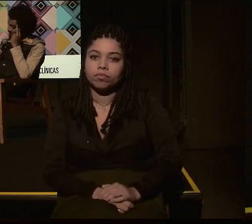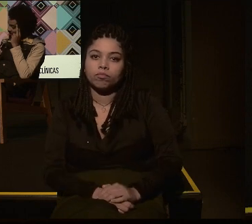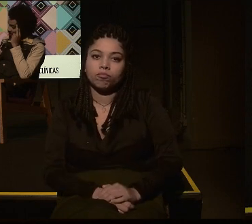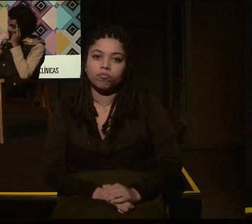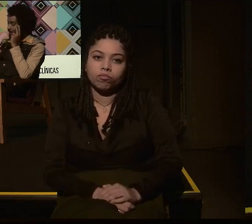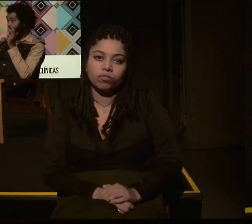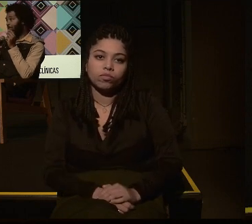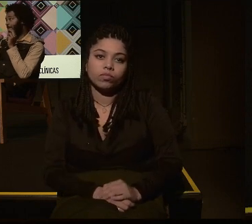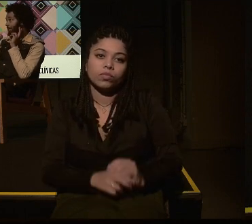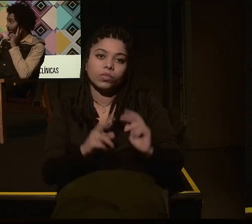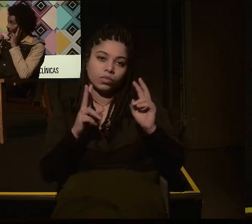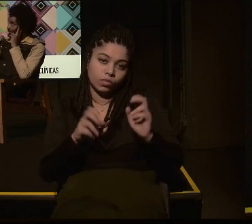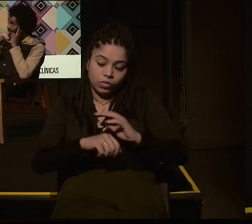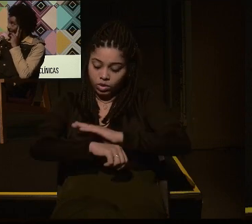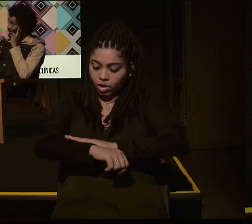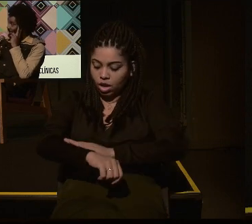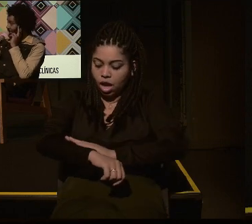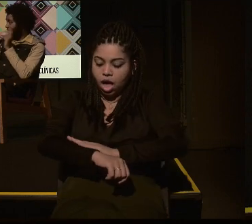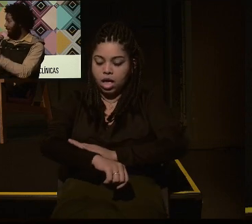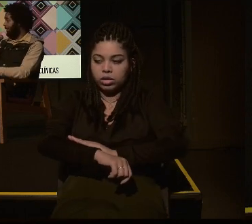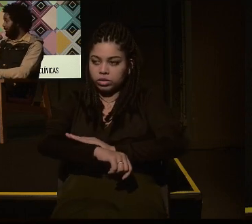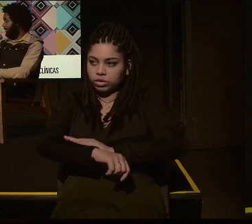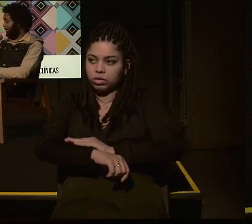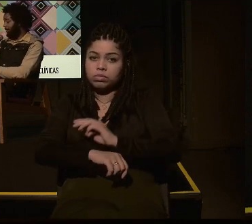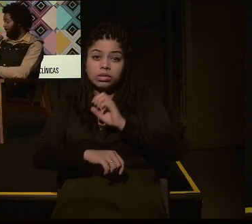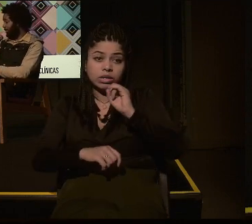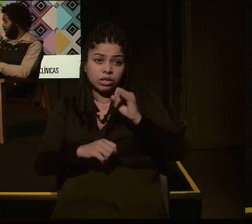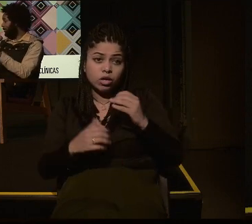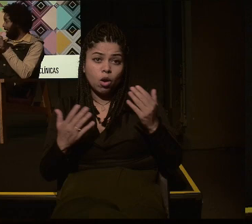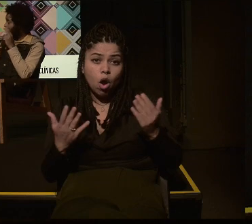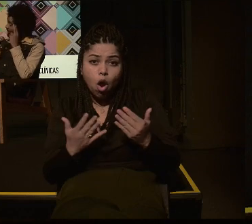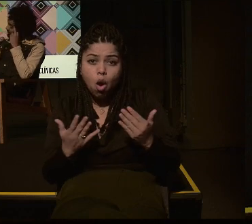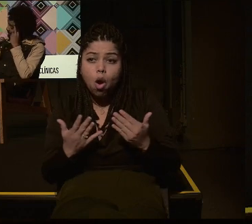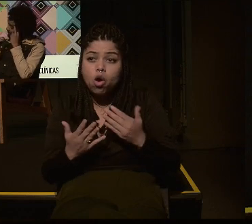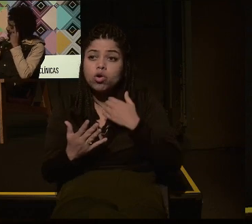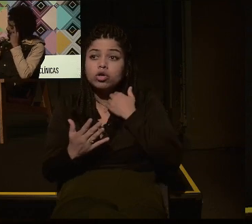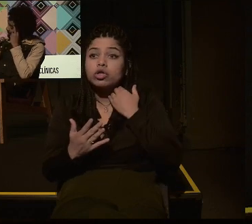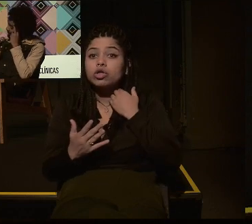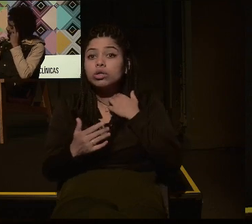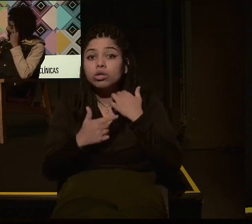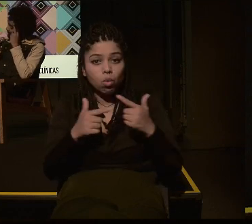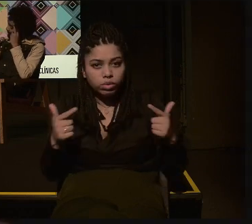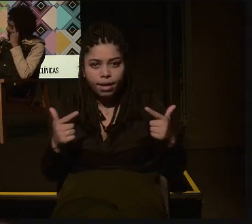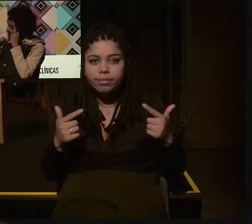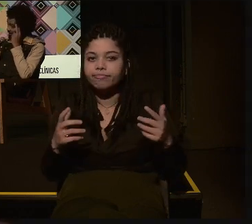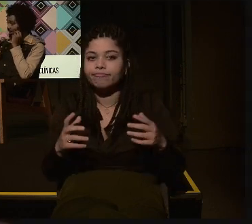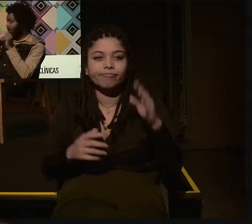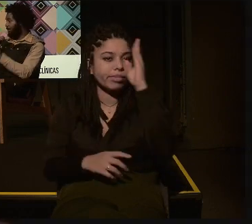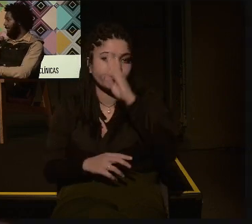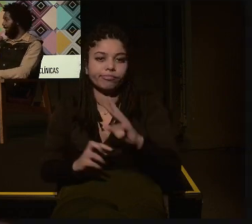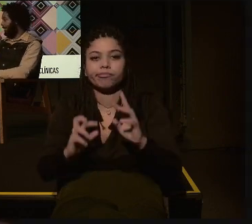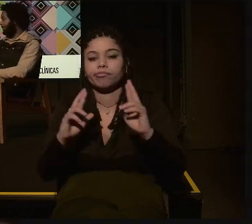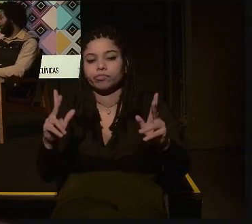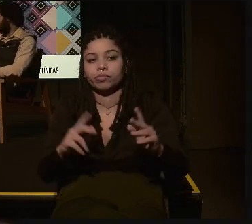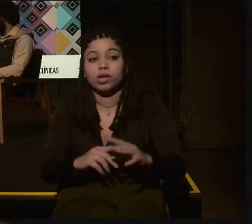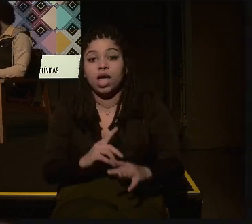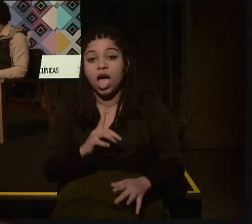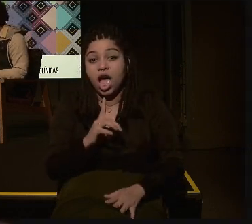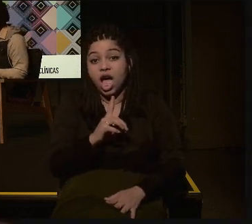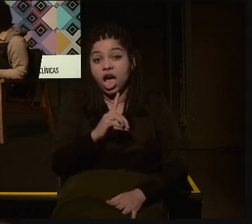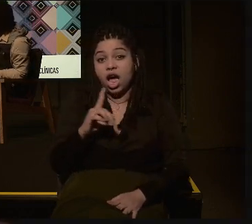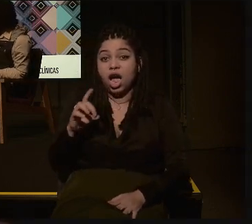desse racismo como um crime perfeito, se ela fosse refeita hoje, ela teria outro resultado. Né? A extrema-direita